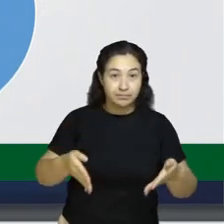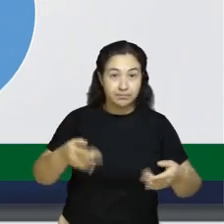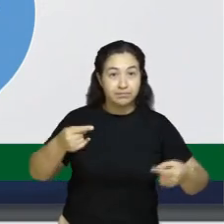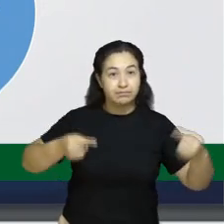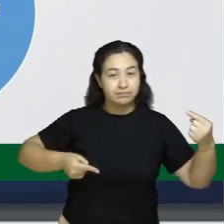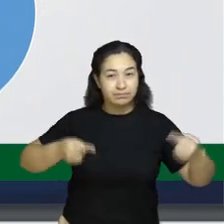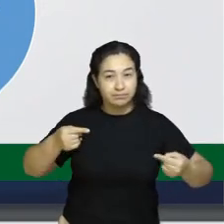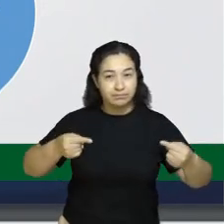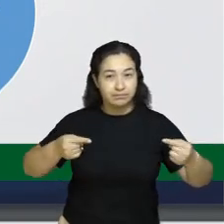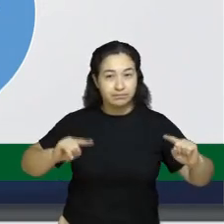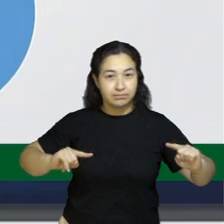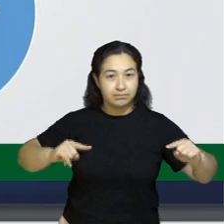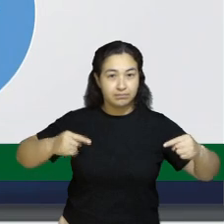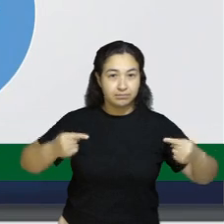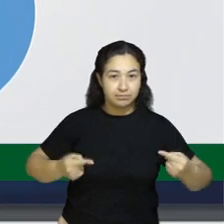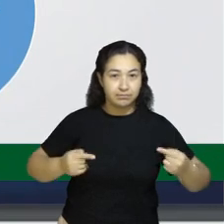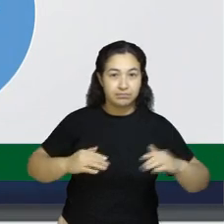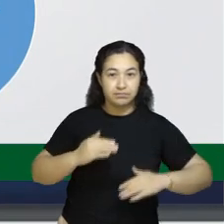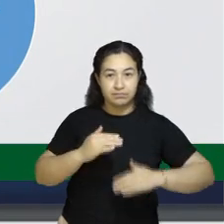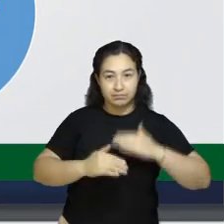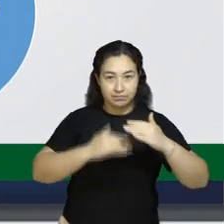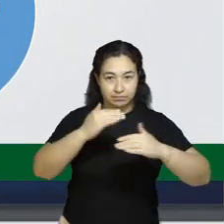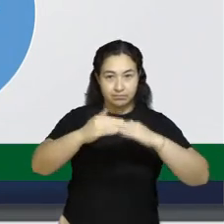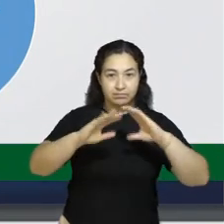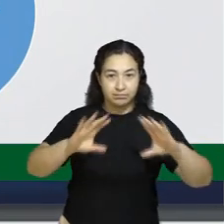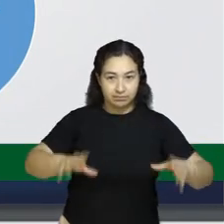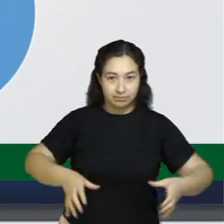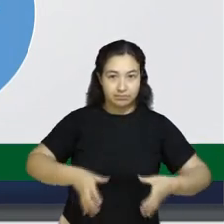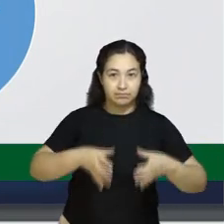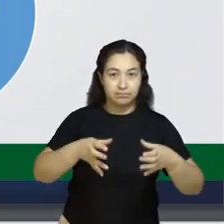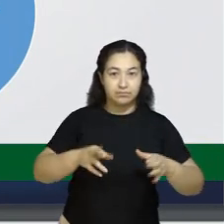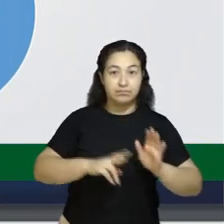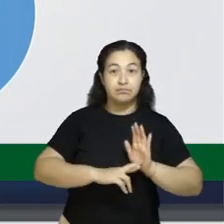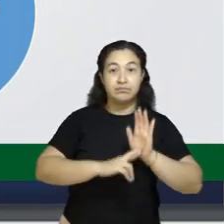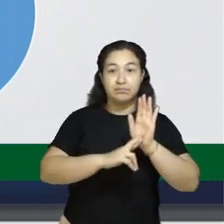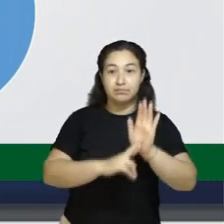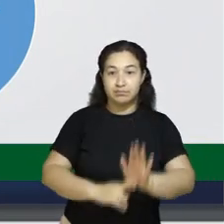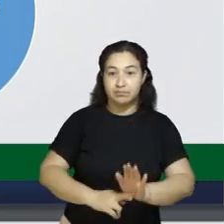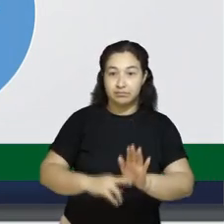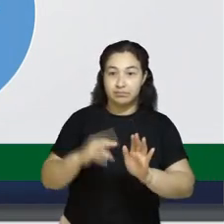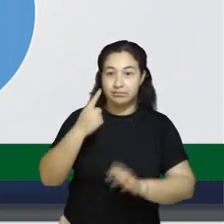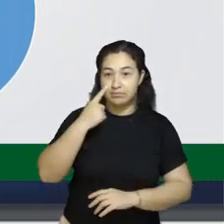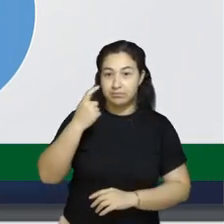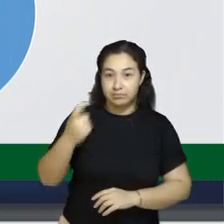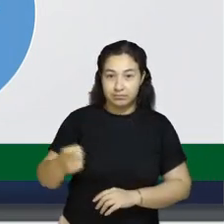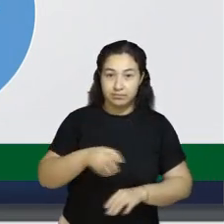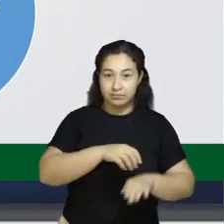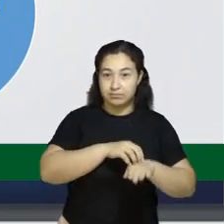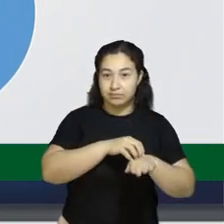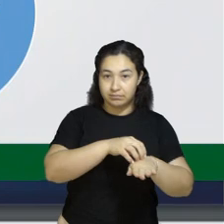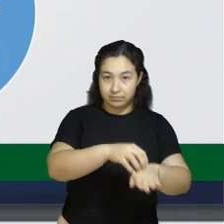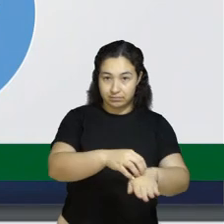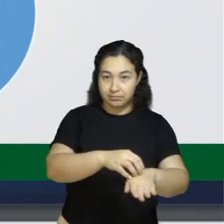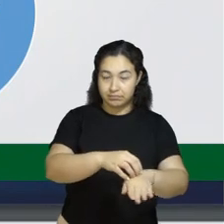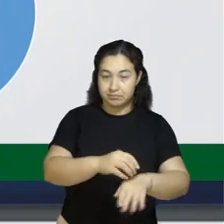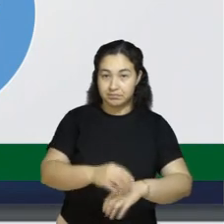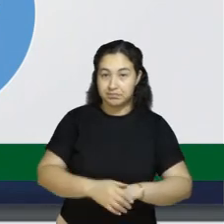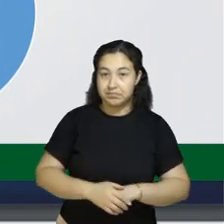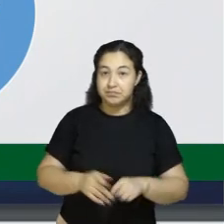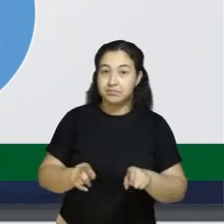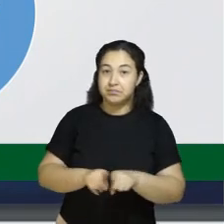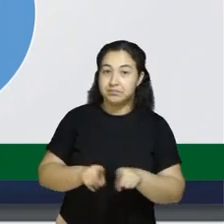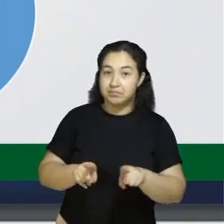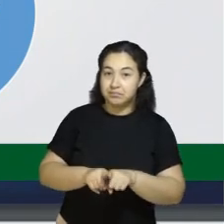e desenvolvimento do setor, representar os interesses do transporte rodoviário de cargas em Santa Catarina e também conectar